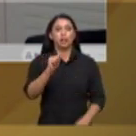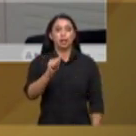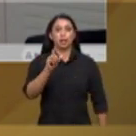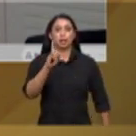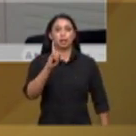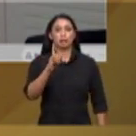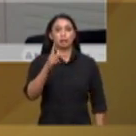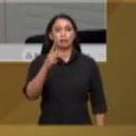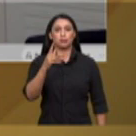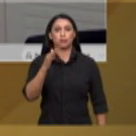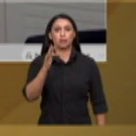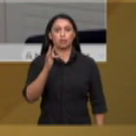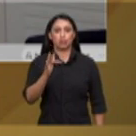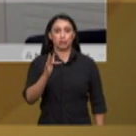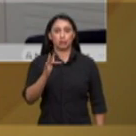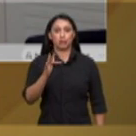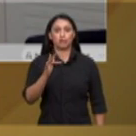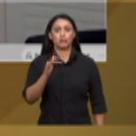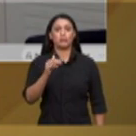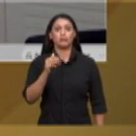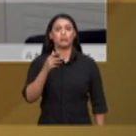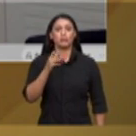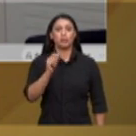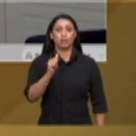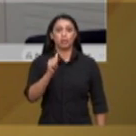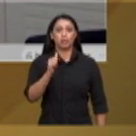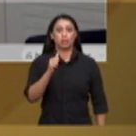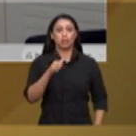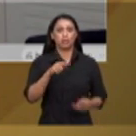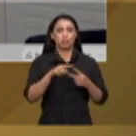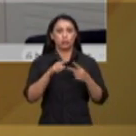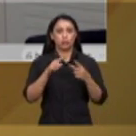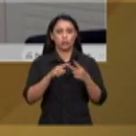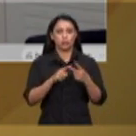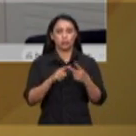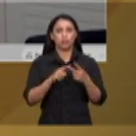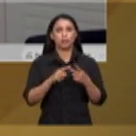ADPF 492, ADPF 493 e ADI